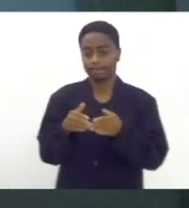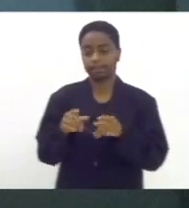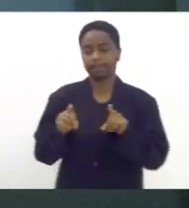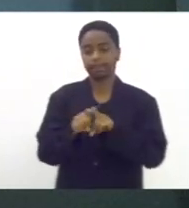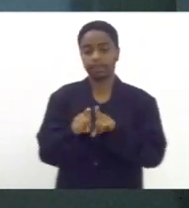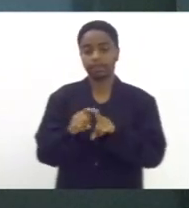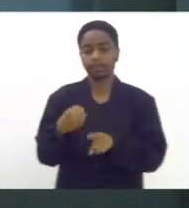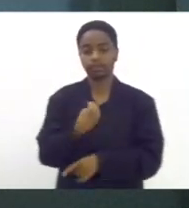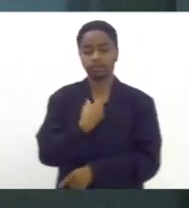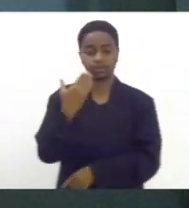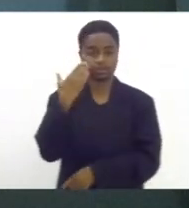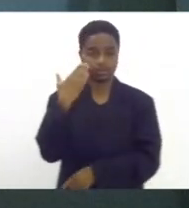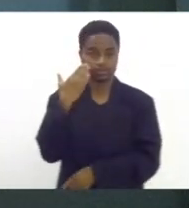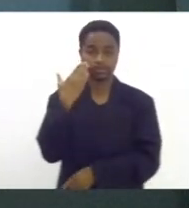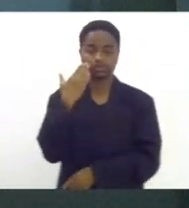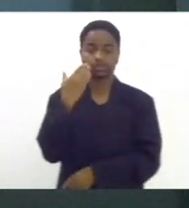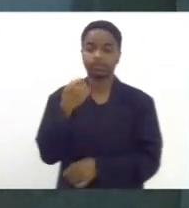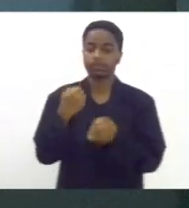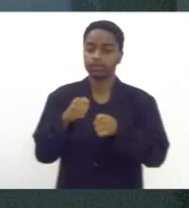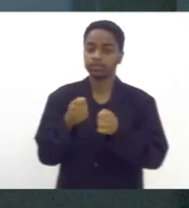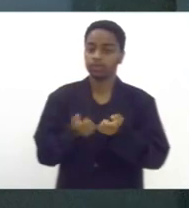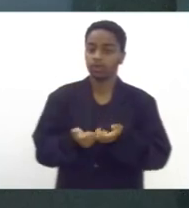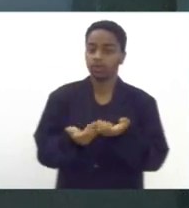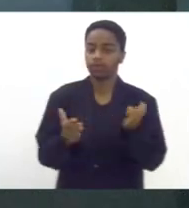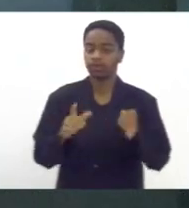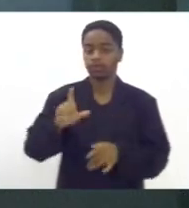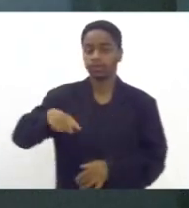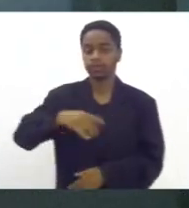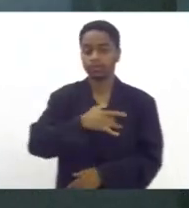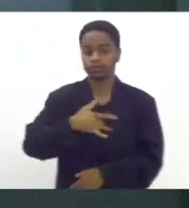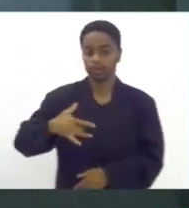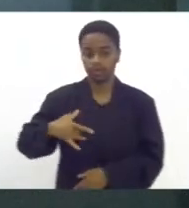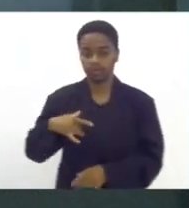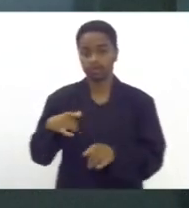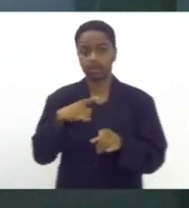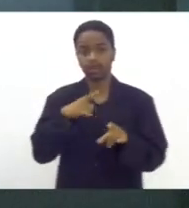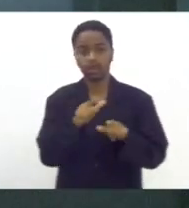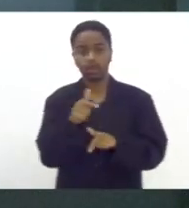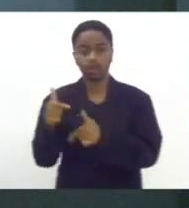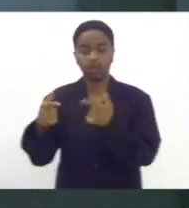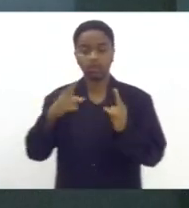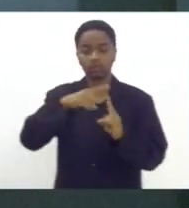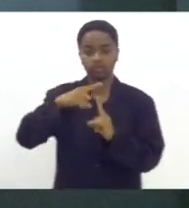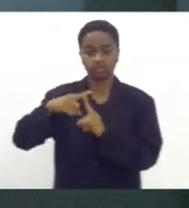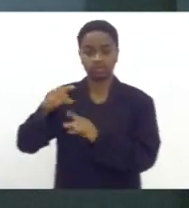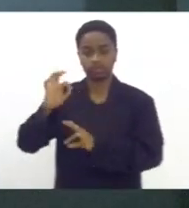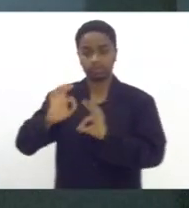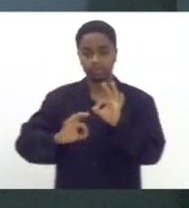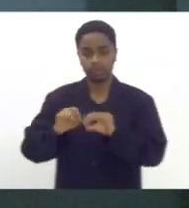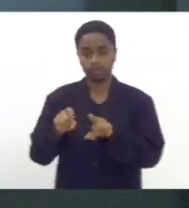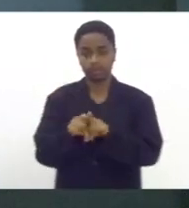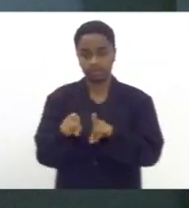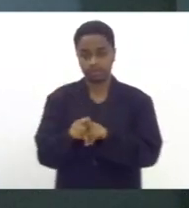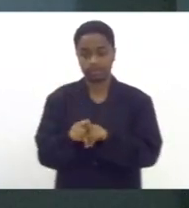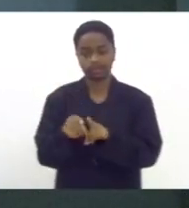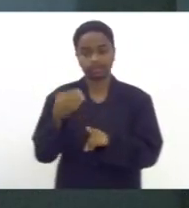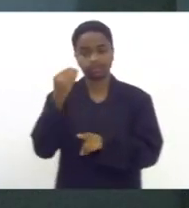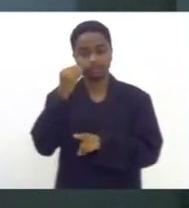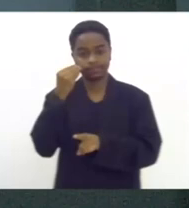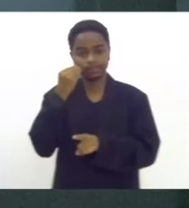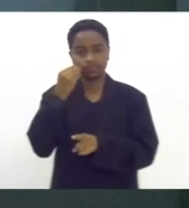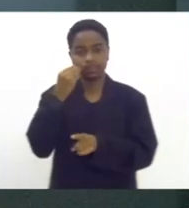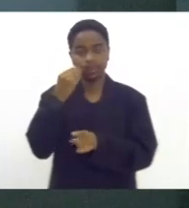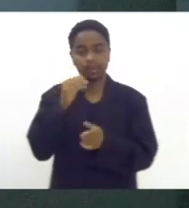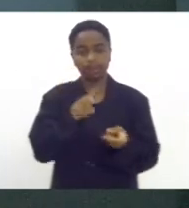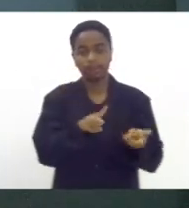garantido que se ofereça que o plano de saúde ofereça outros para que haja a portabilidade